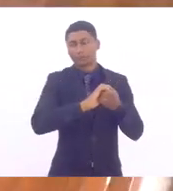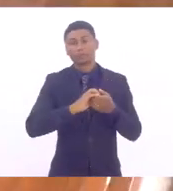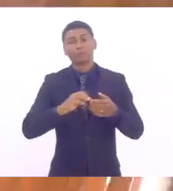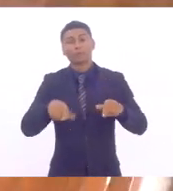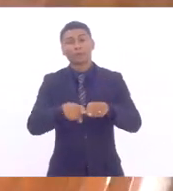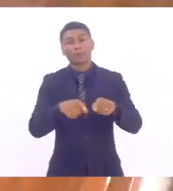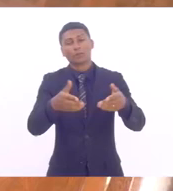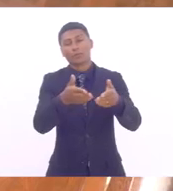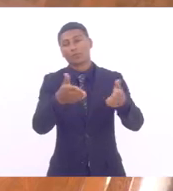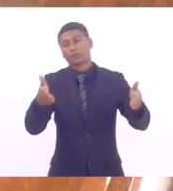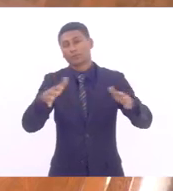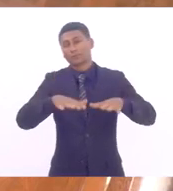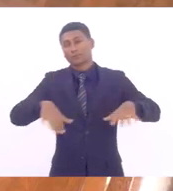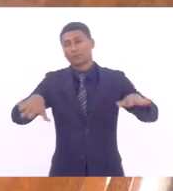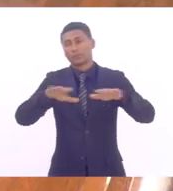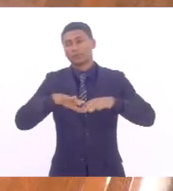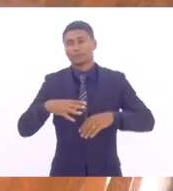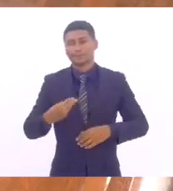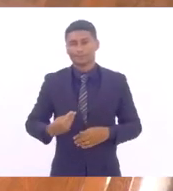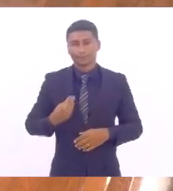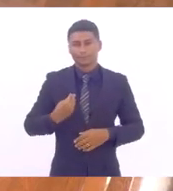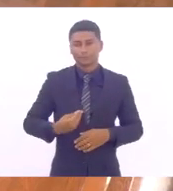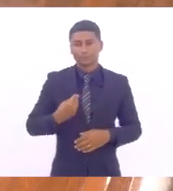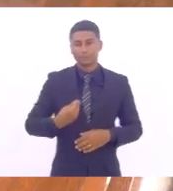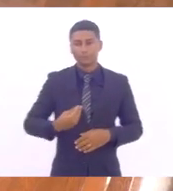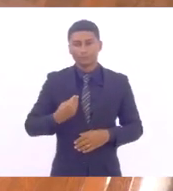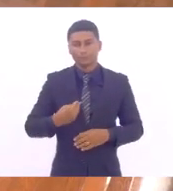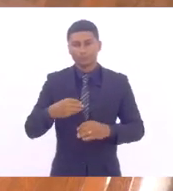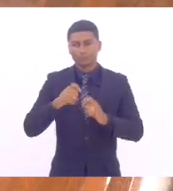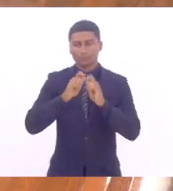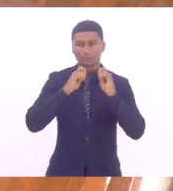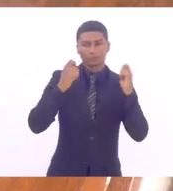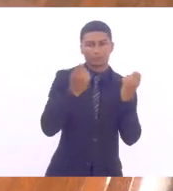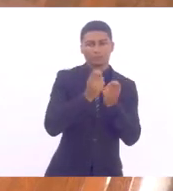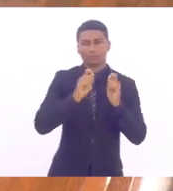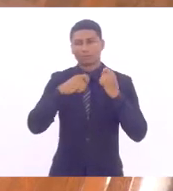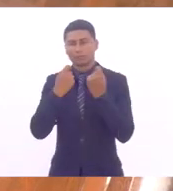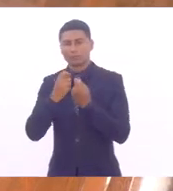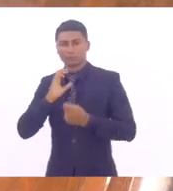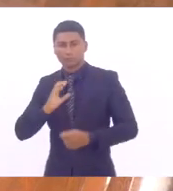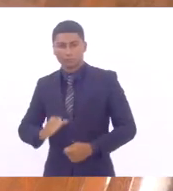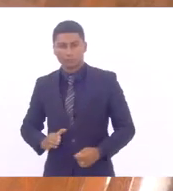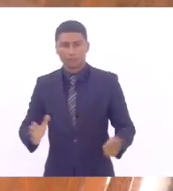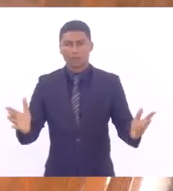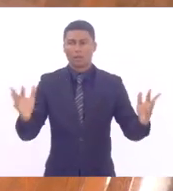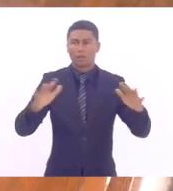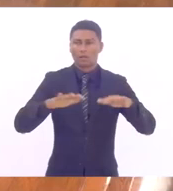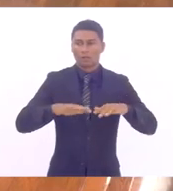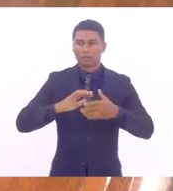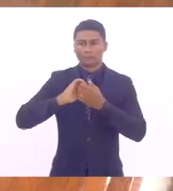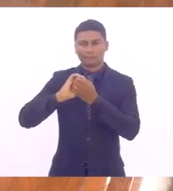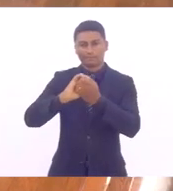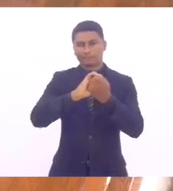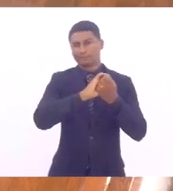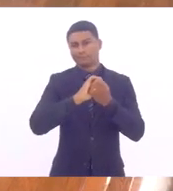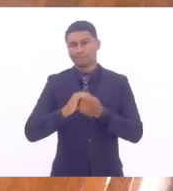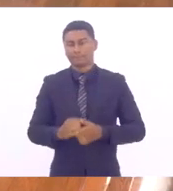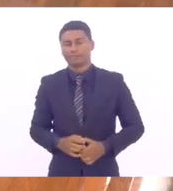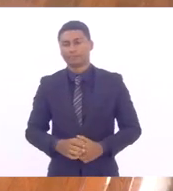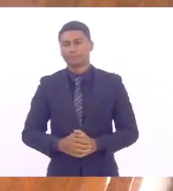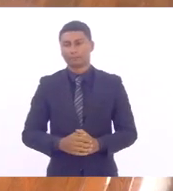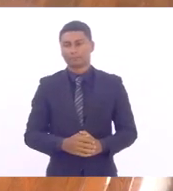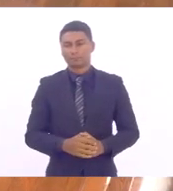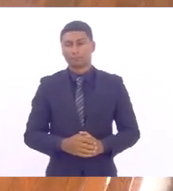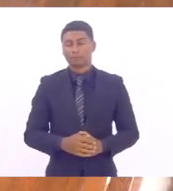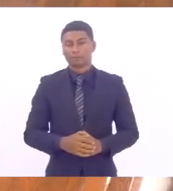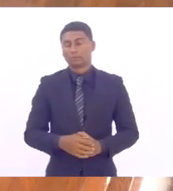as demais pessoas que compõem aí as associações civis e entidades de classe. Bom,